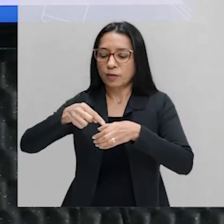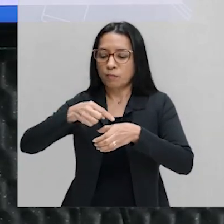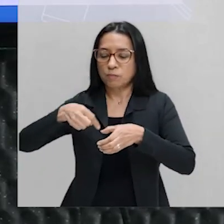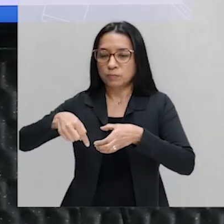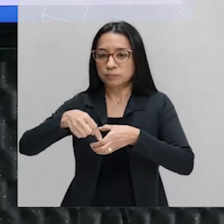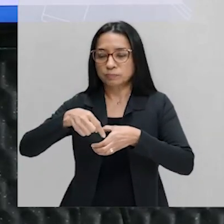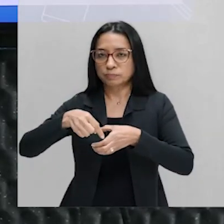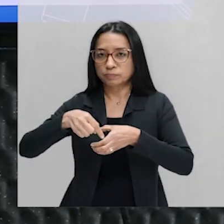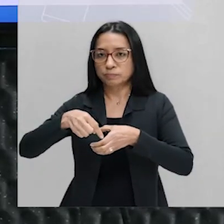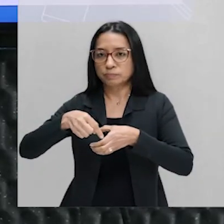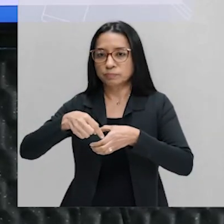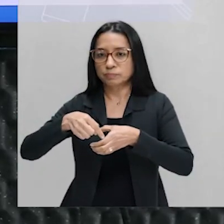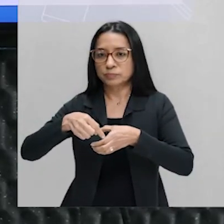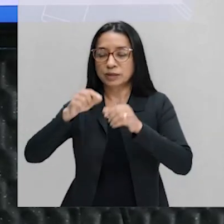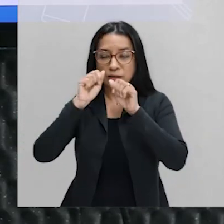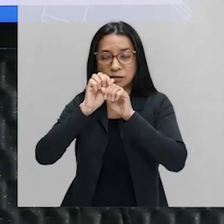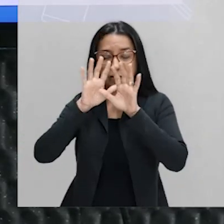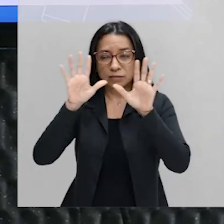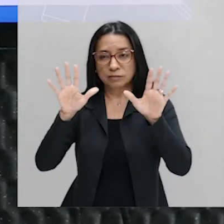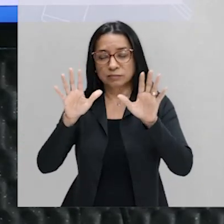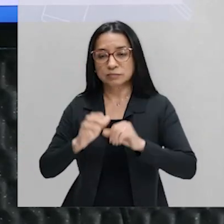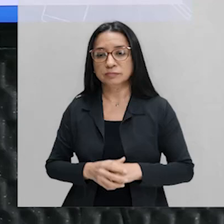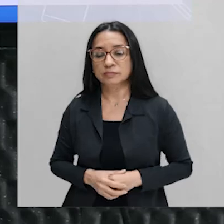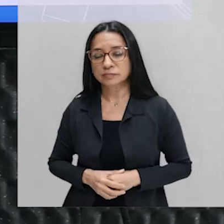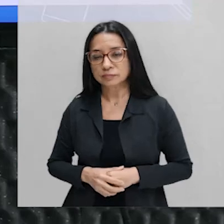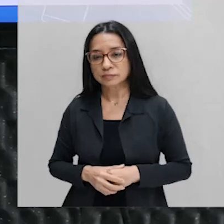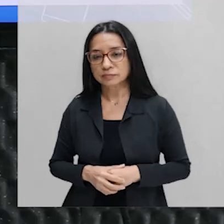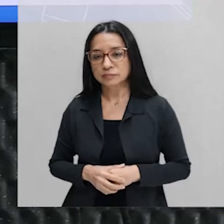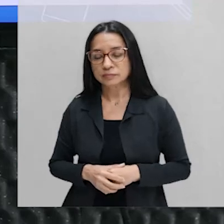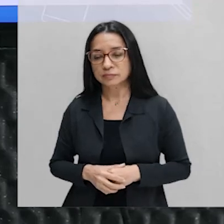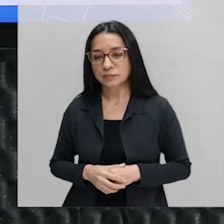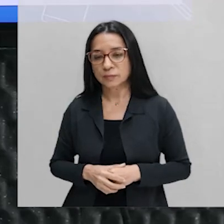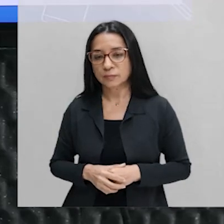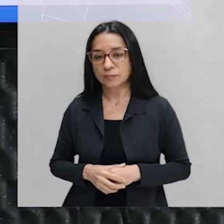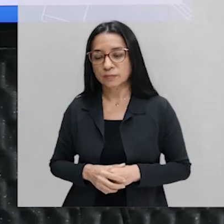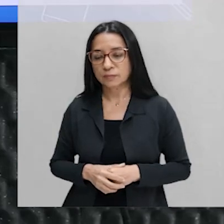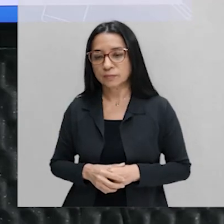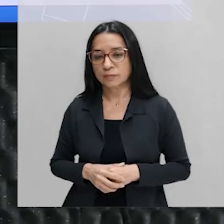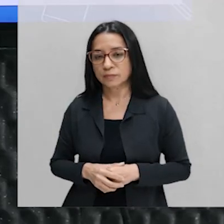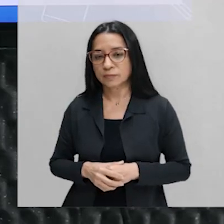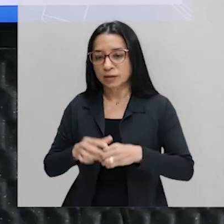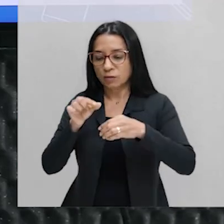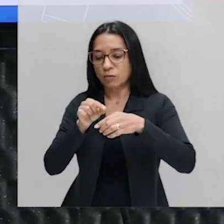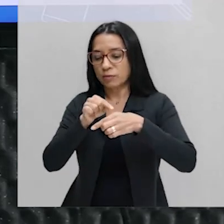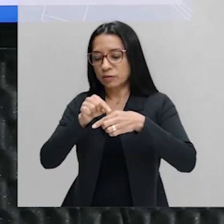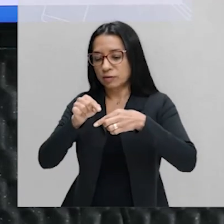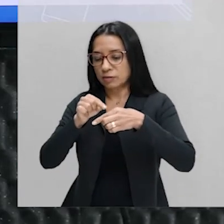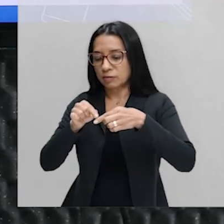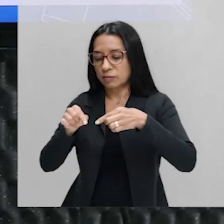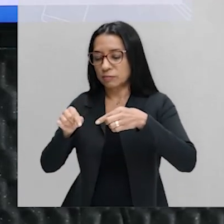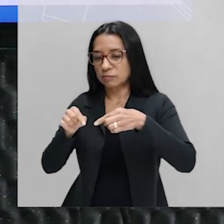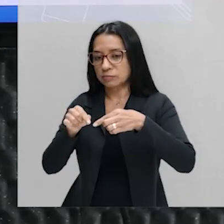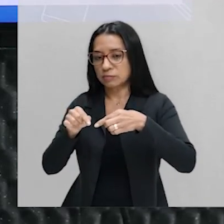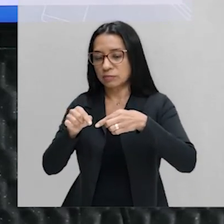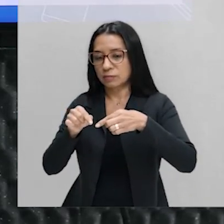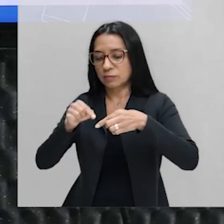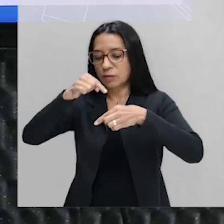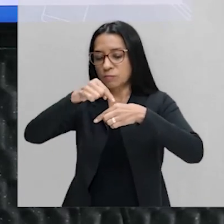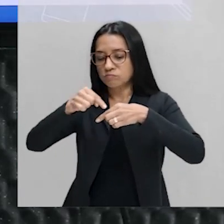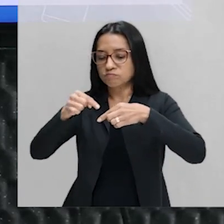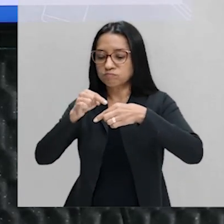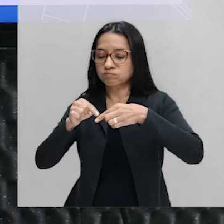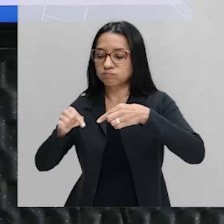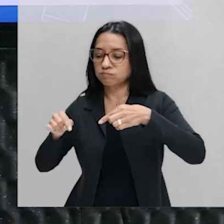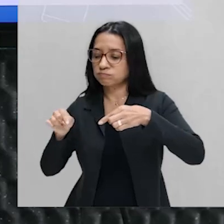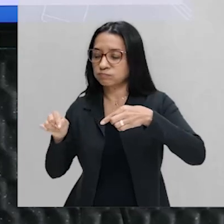é transparente. Então, ao passo que a gema ela começa a andar no ovíduto, as paredes desse